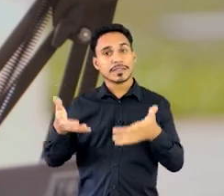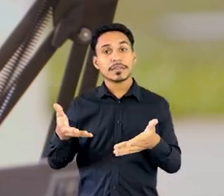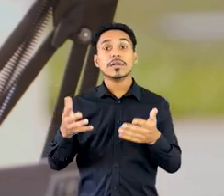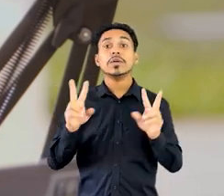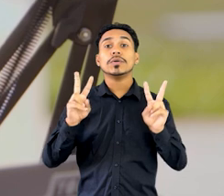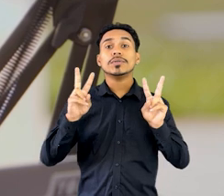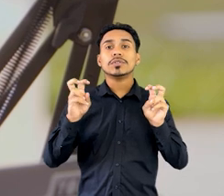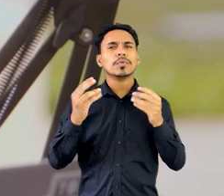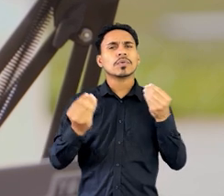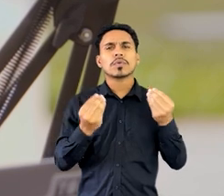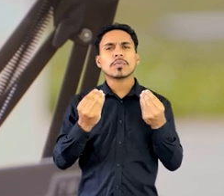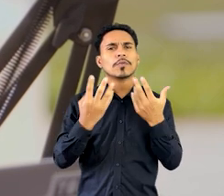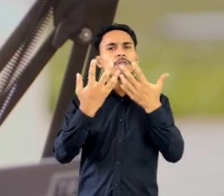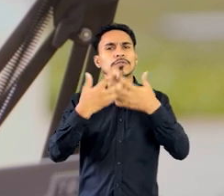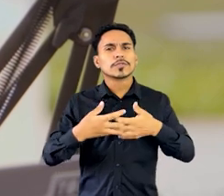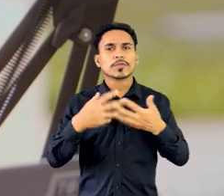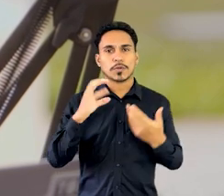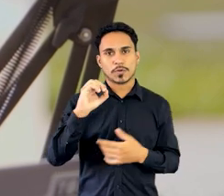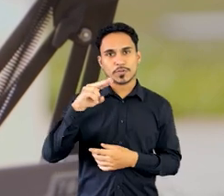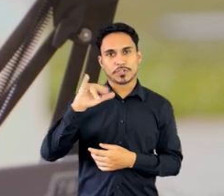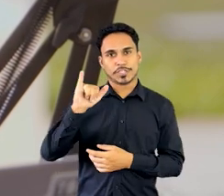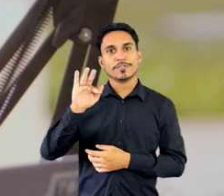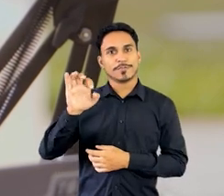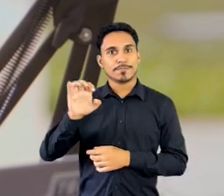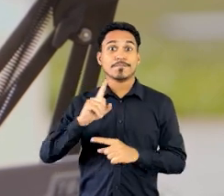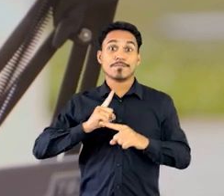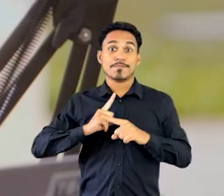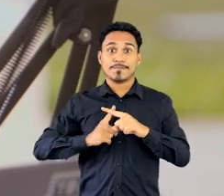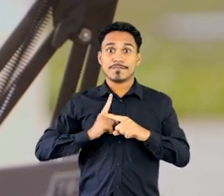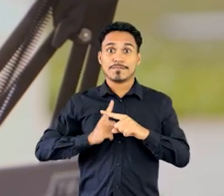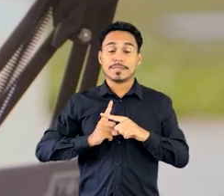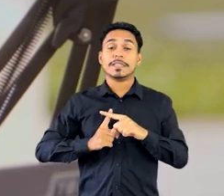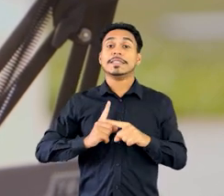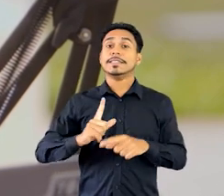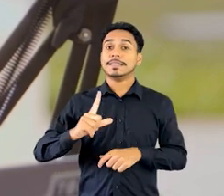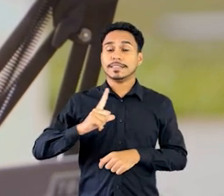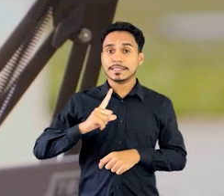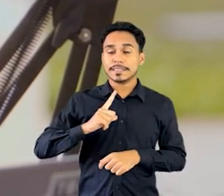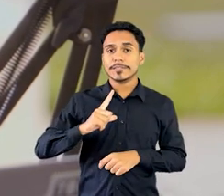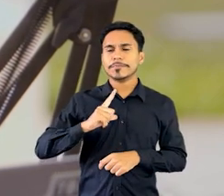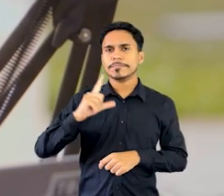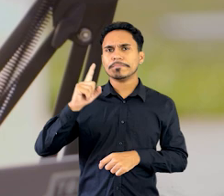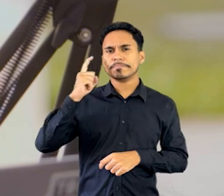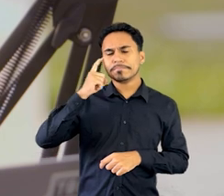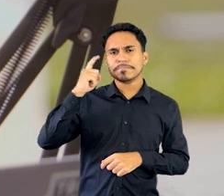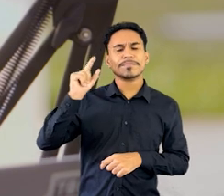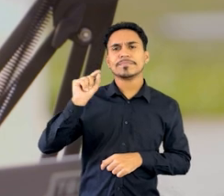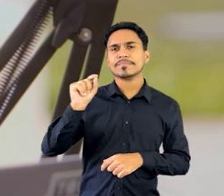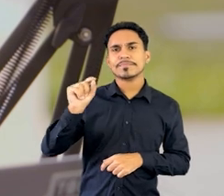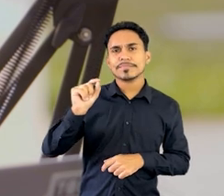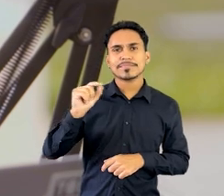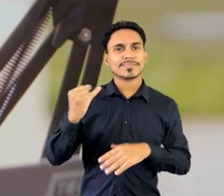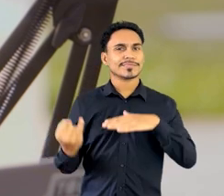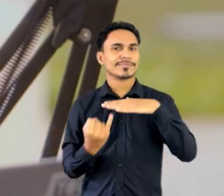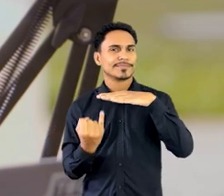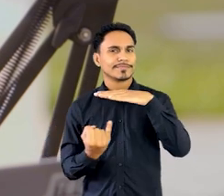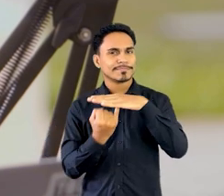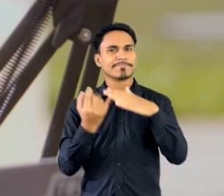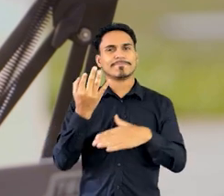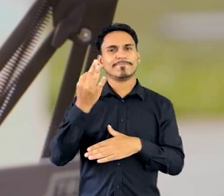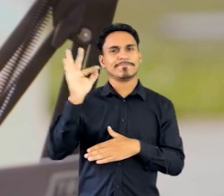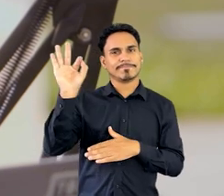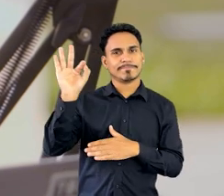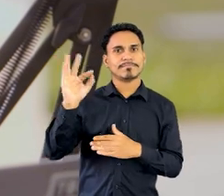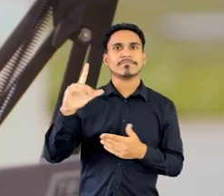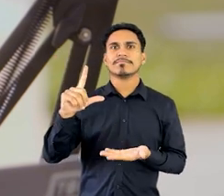sobre o funcionamento do conif O que é esse conselho porque eu acho que existe uma Mística muito grande de que as as instituições